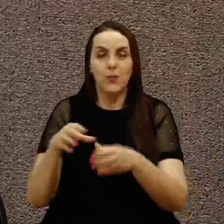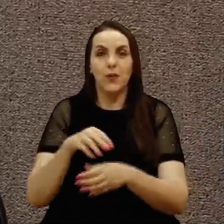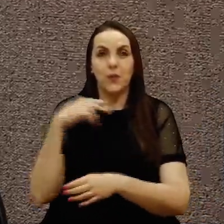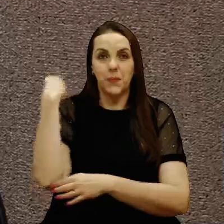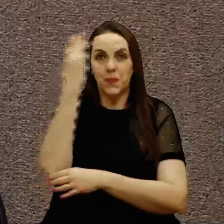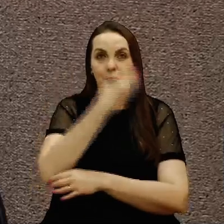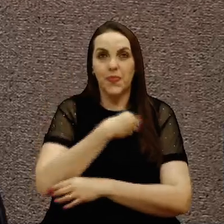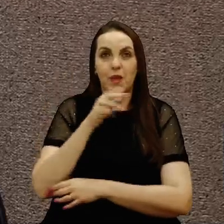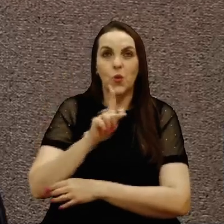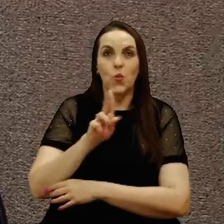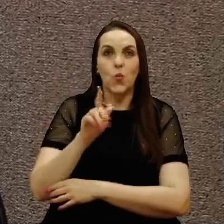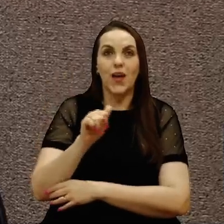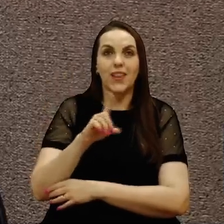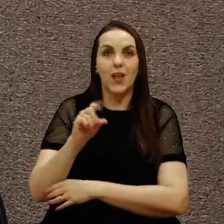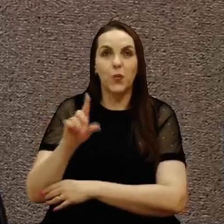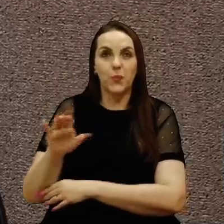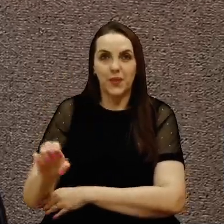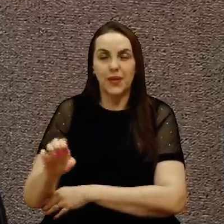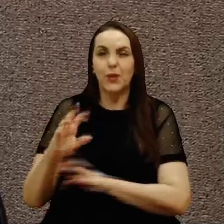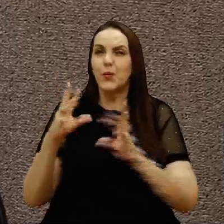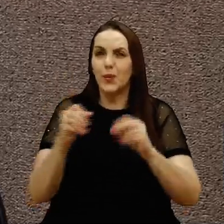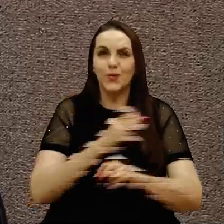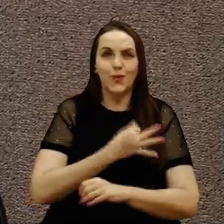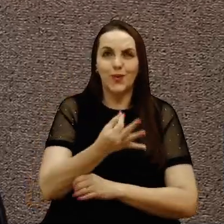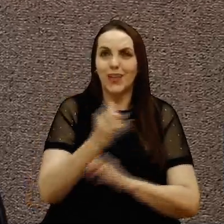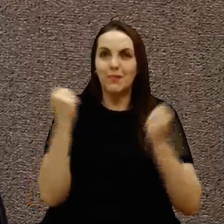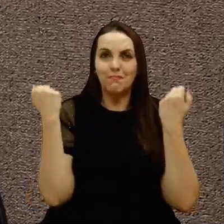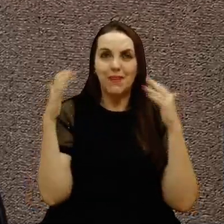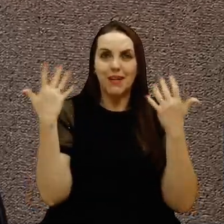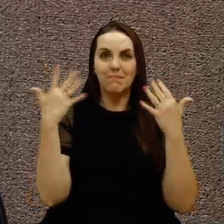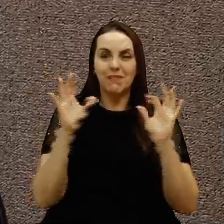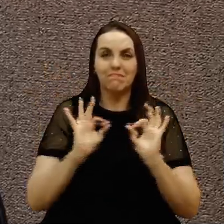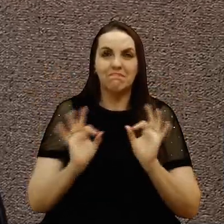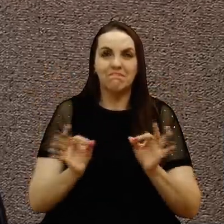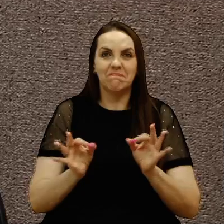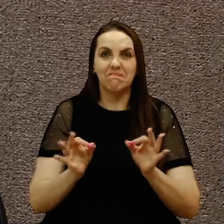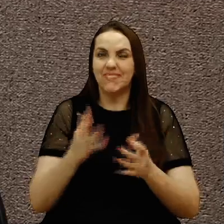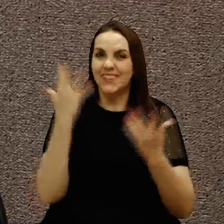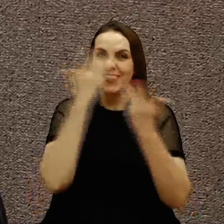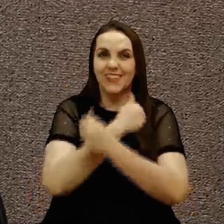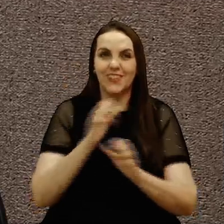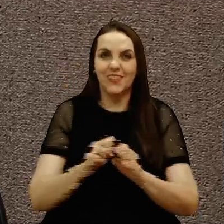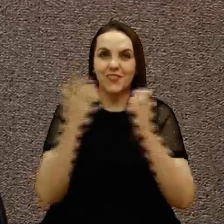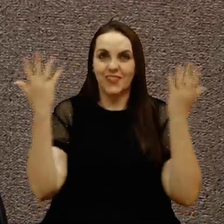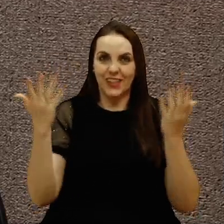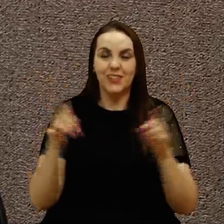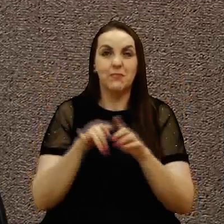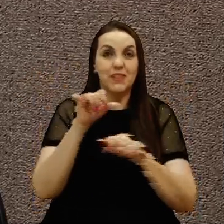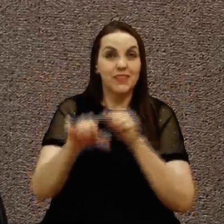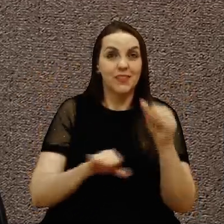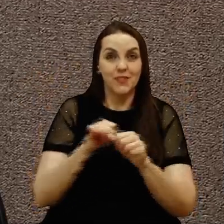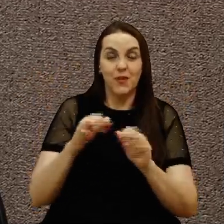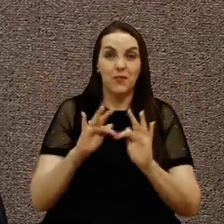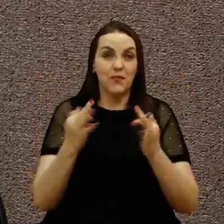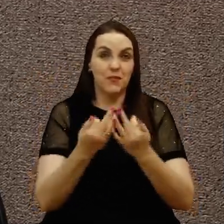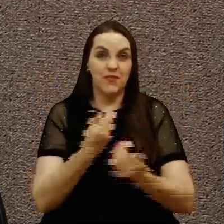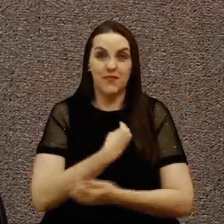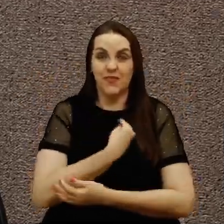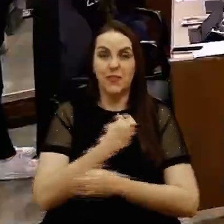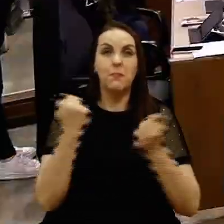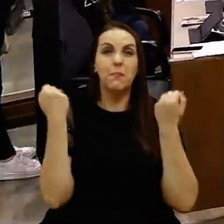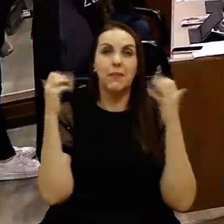a todos os voluntários, parabéns. Eu tenho certeza absoluta que vai ser mais um lindo evento que transforma a vida de muitas famílias.